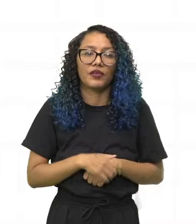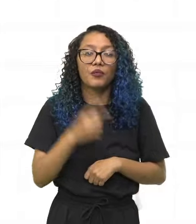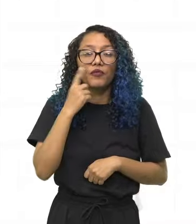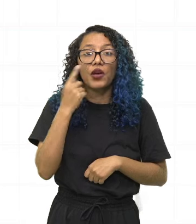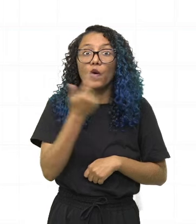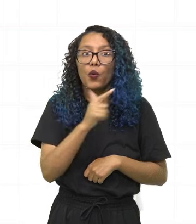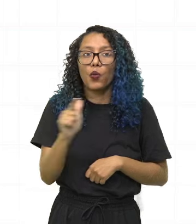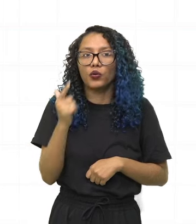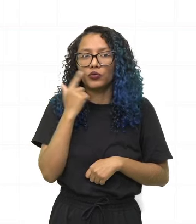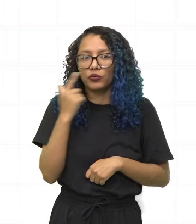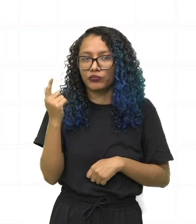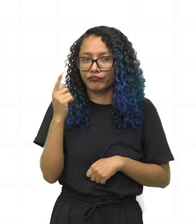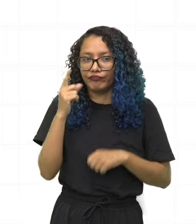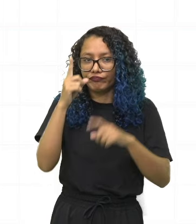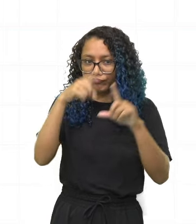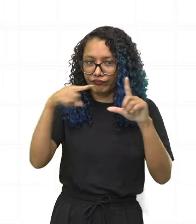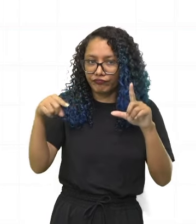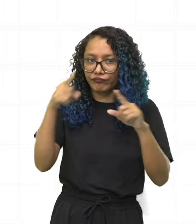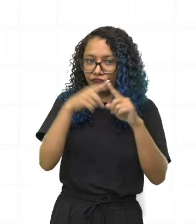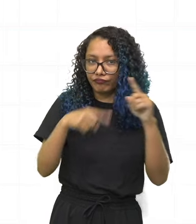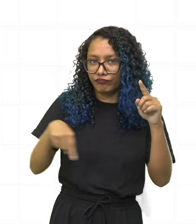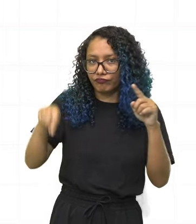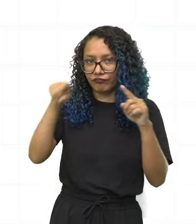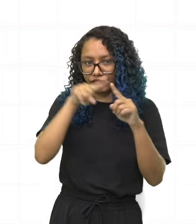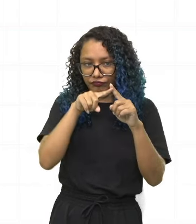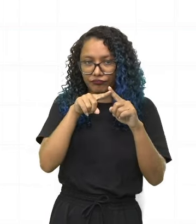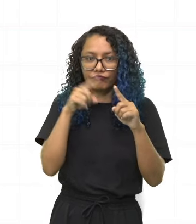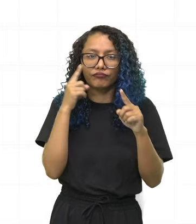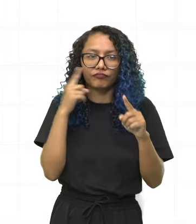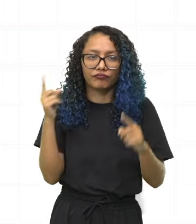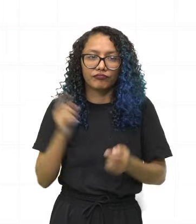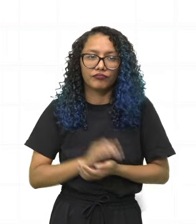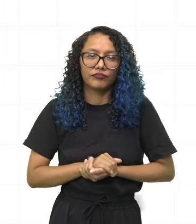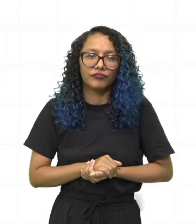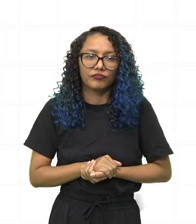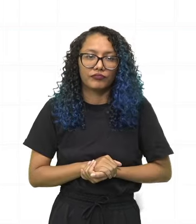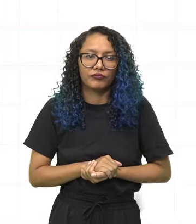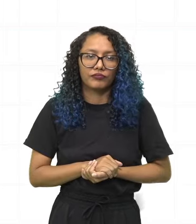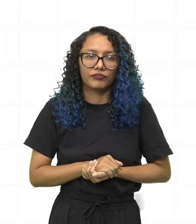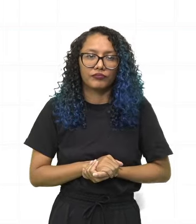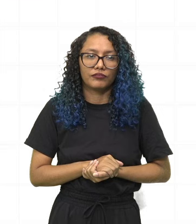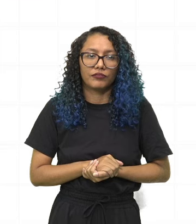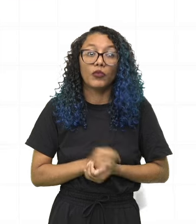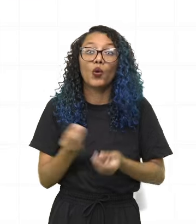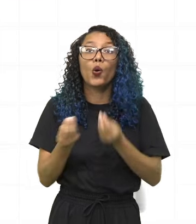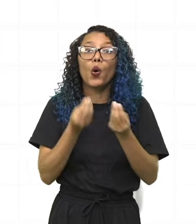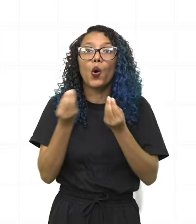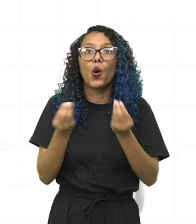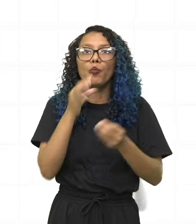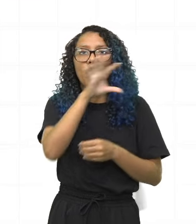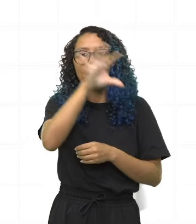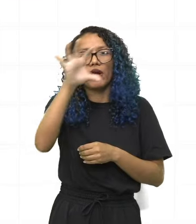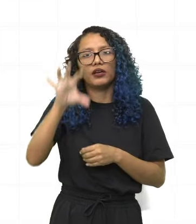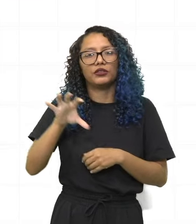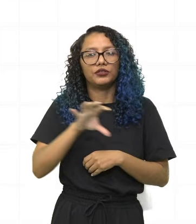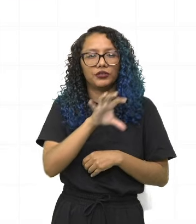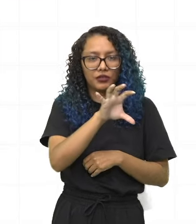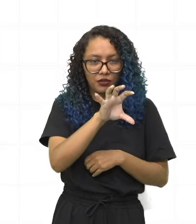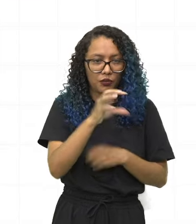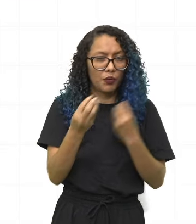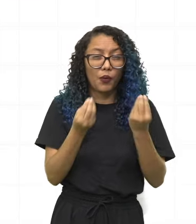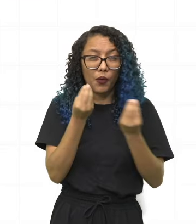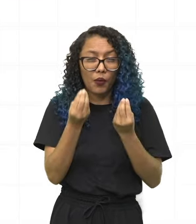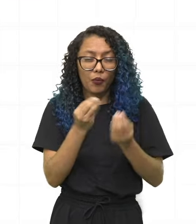grafinho, um gráficozinho, e nesse gráfico nós temos aí, olha, a participação regional do Brasil por